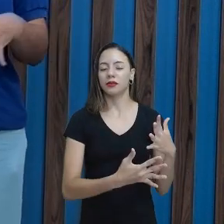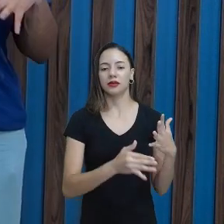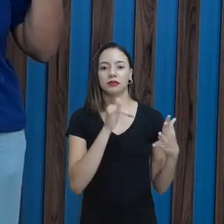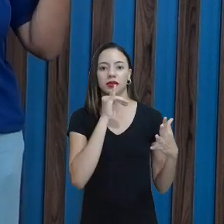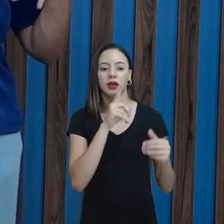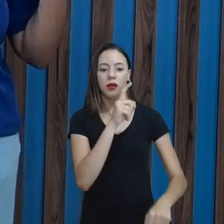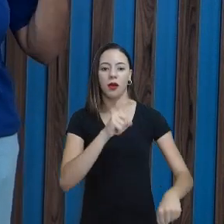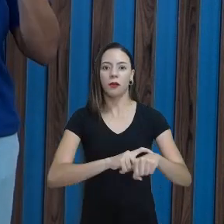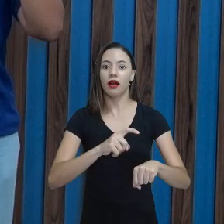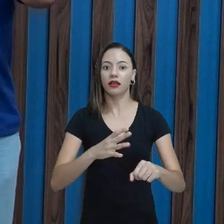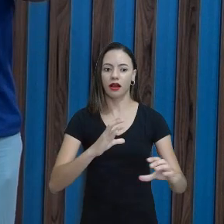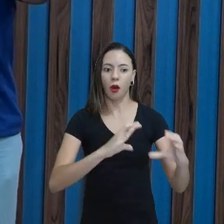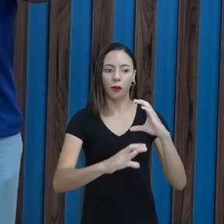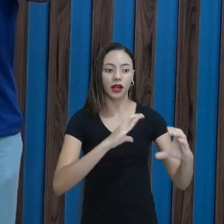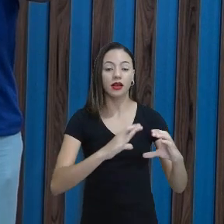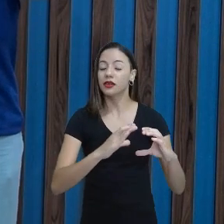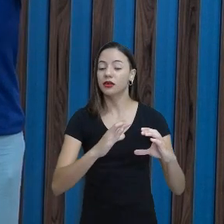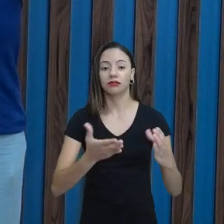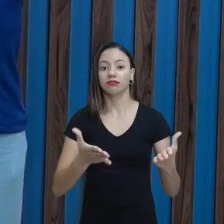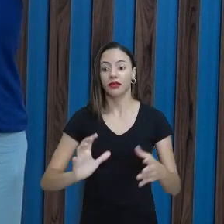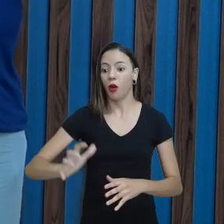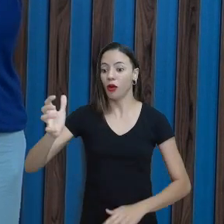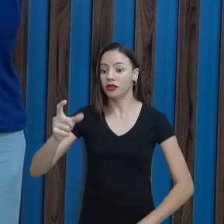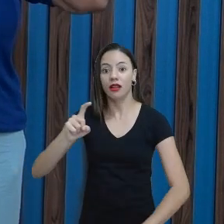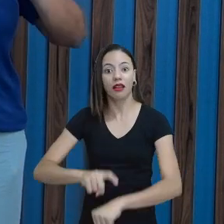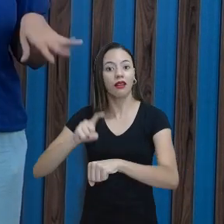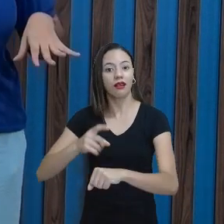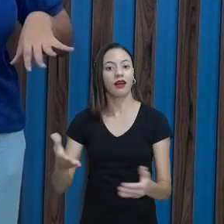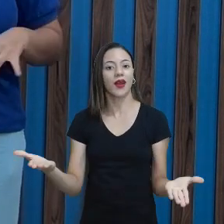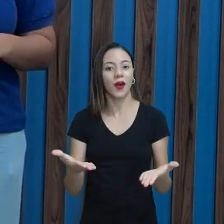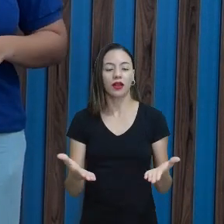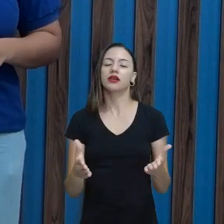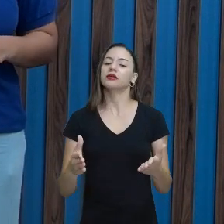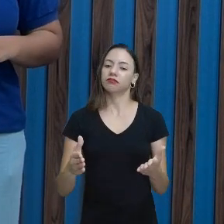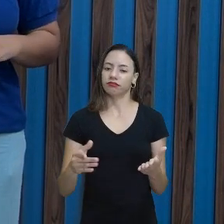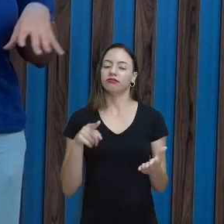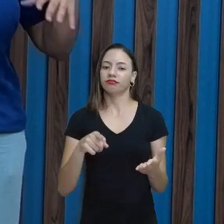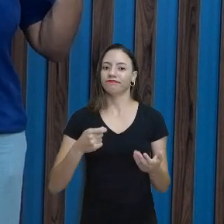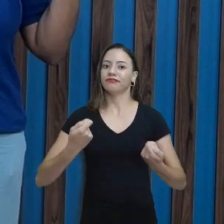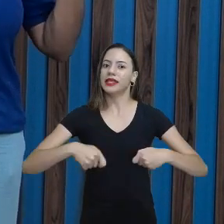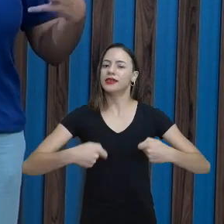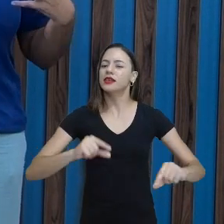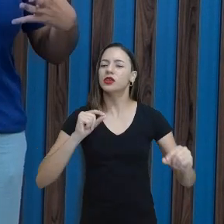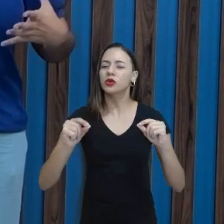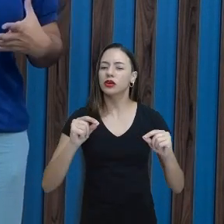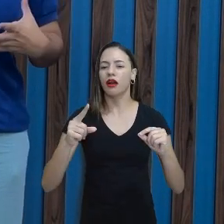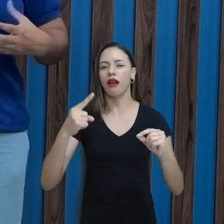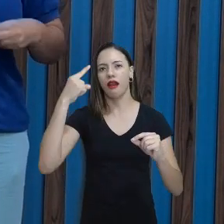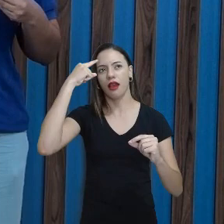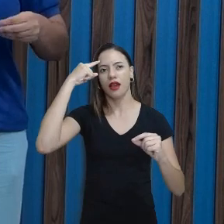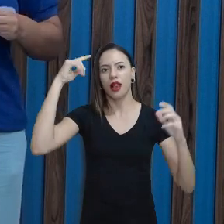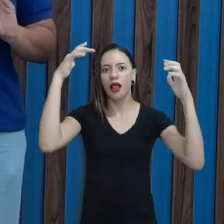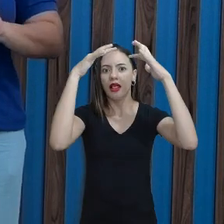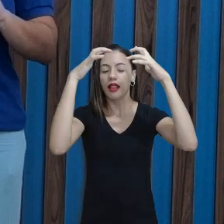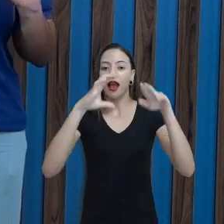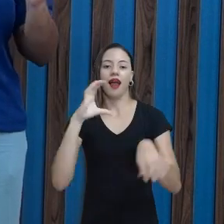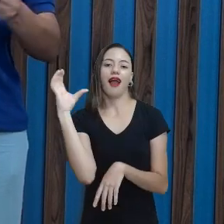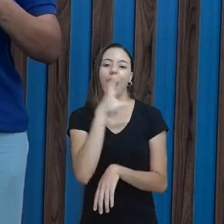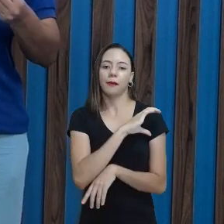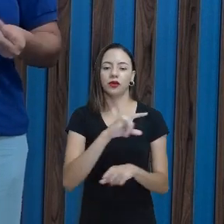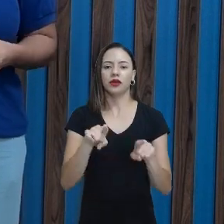que a comunicação acontece. O que exige uma rapidez de pensamento e